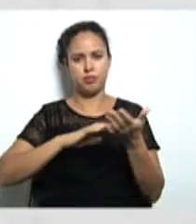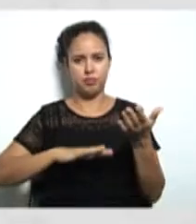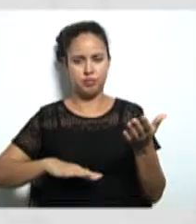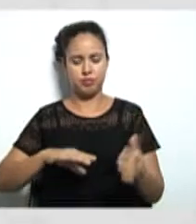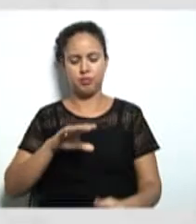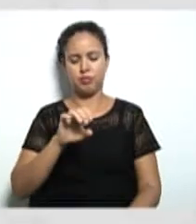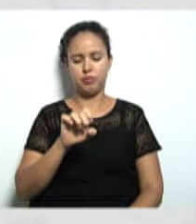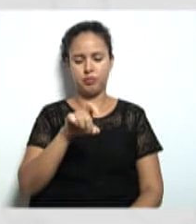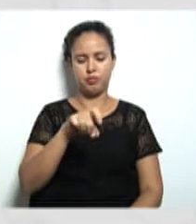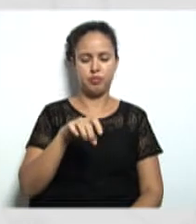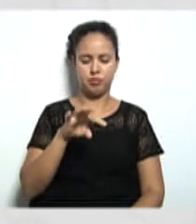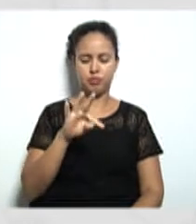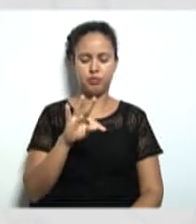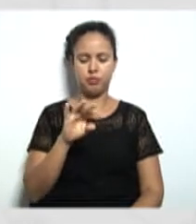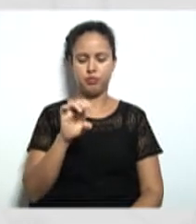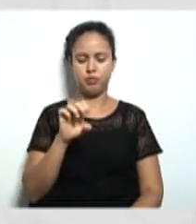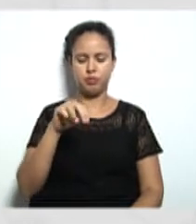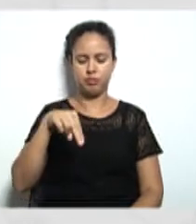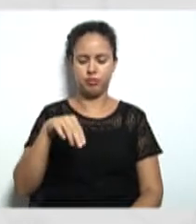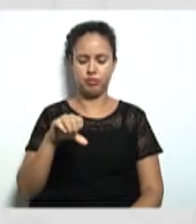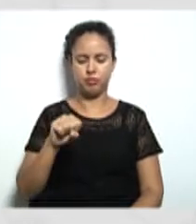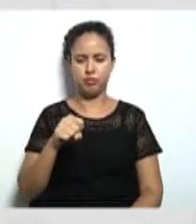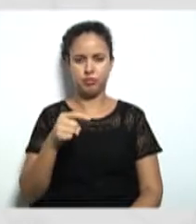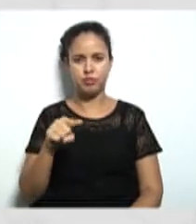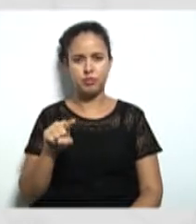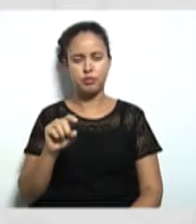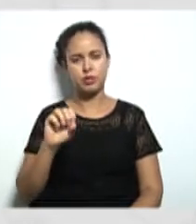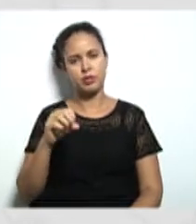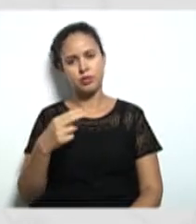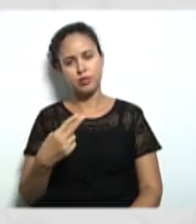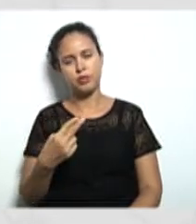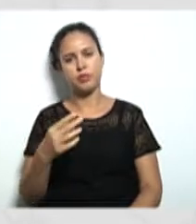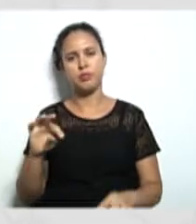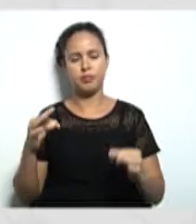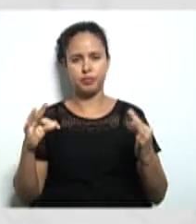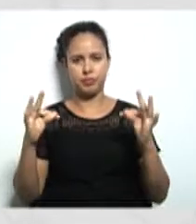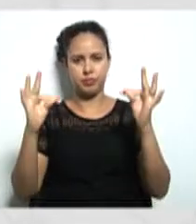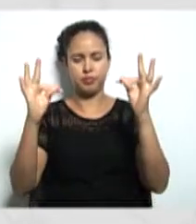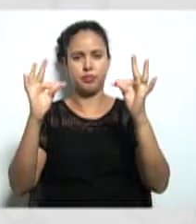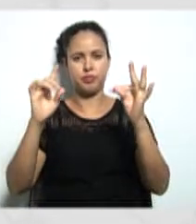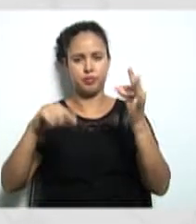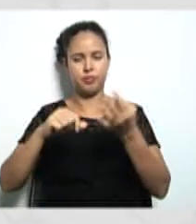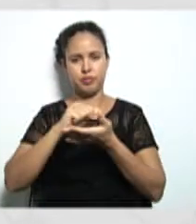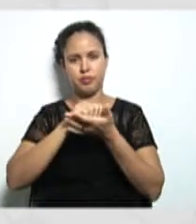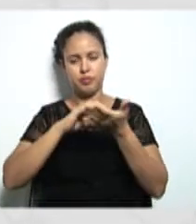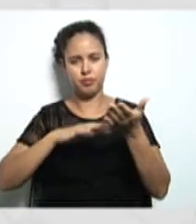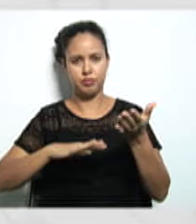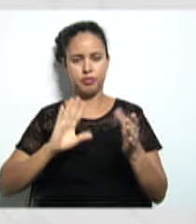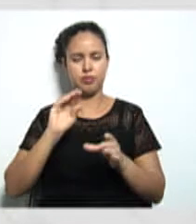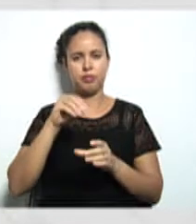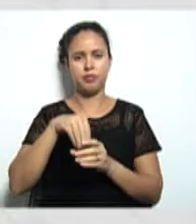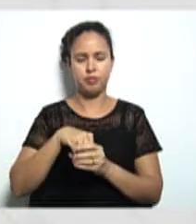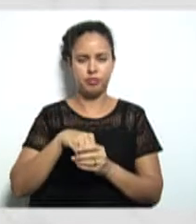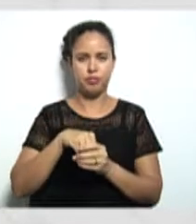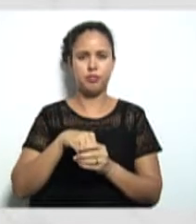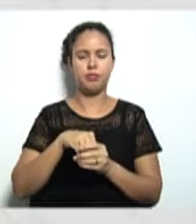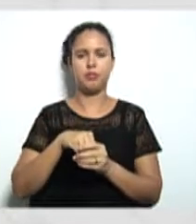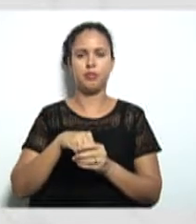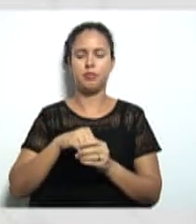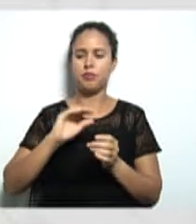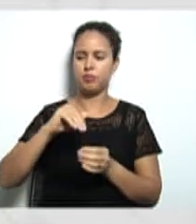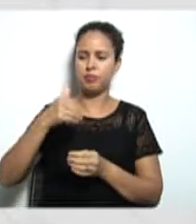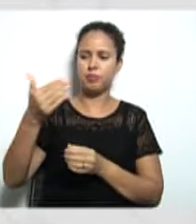ou a extensão tecnológica, que são as atividades previstas em um projeto de extensão destinadas à comunidade